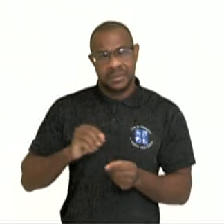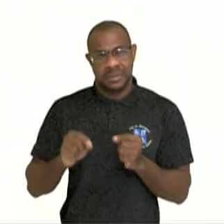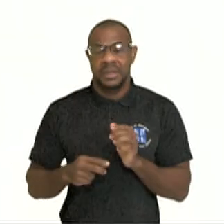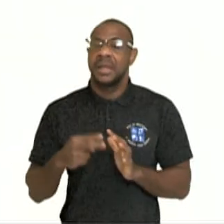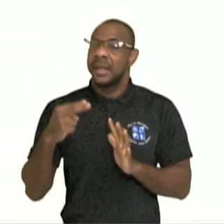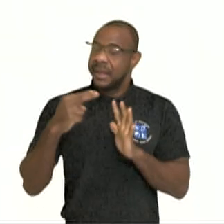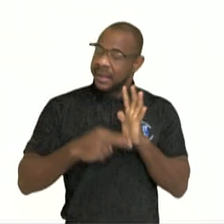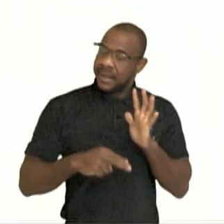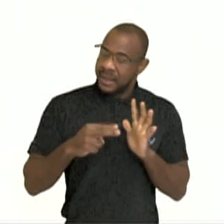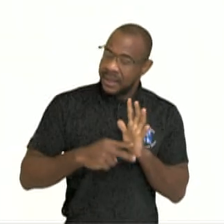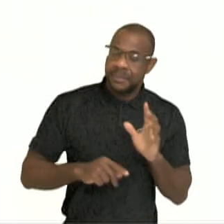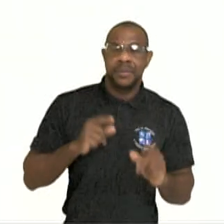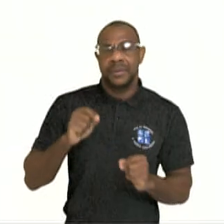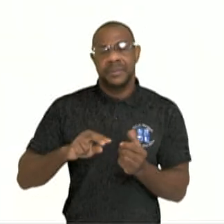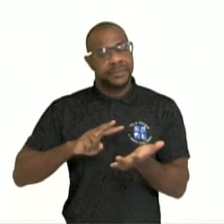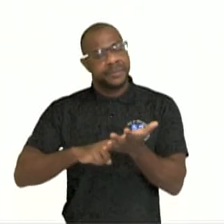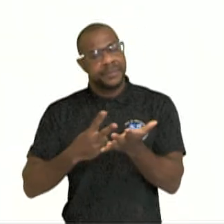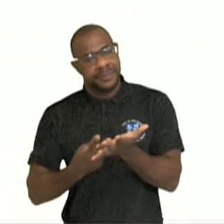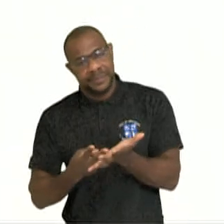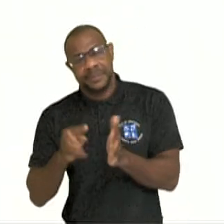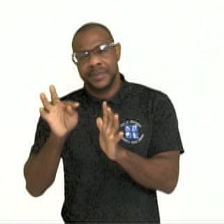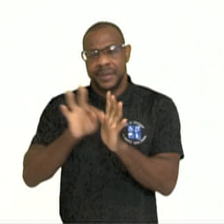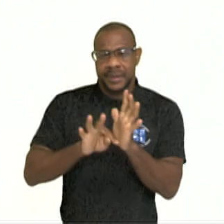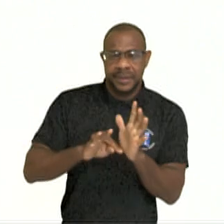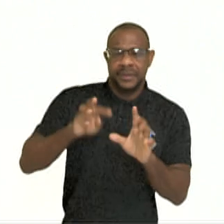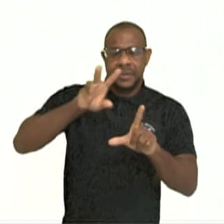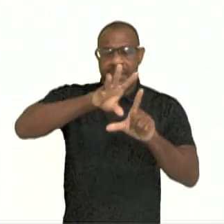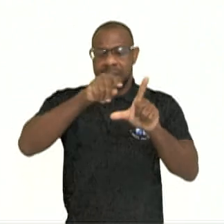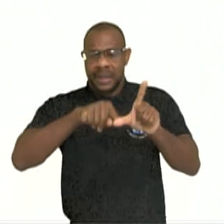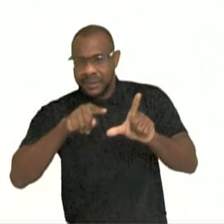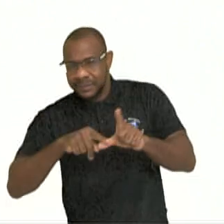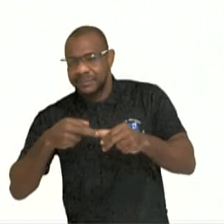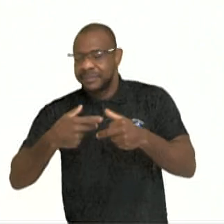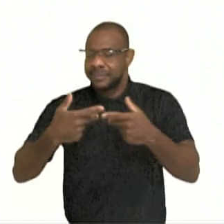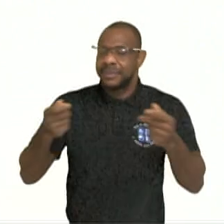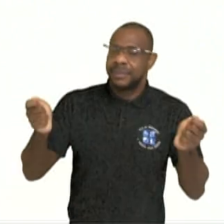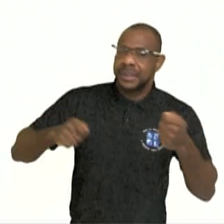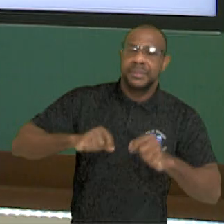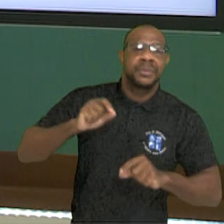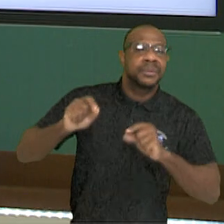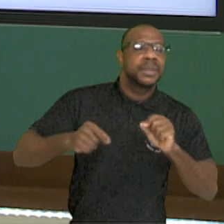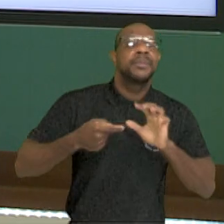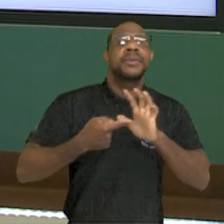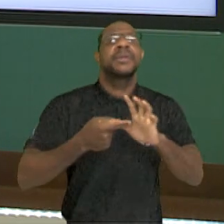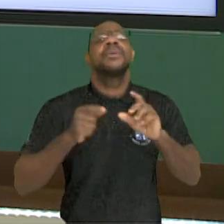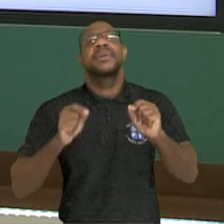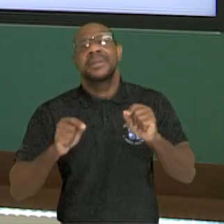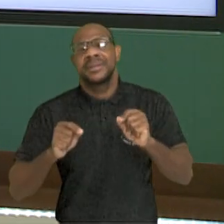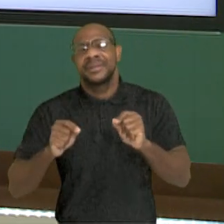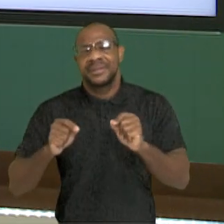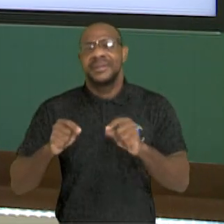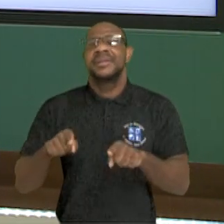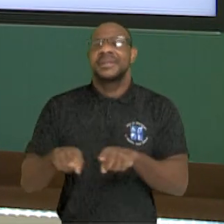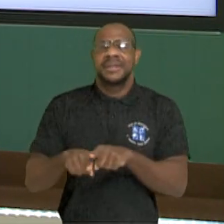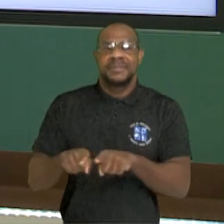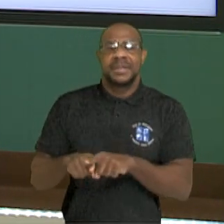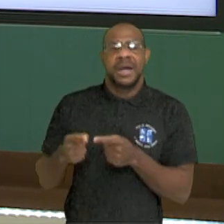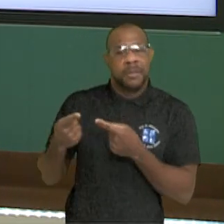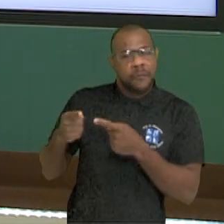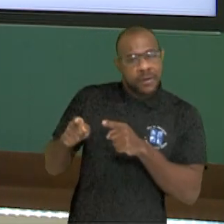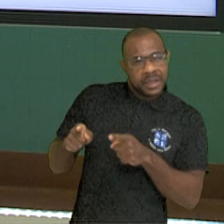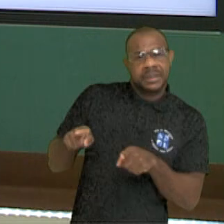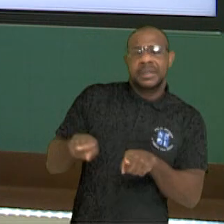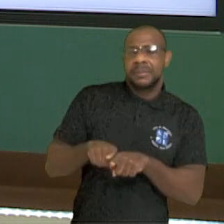e conhecemos, interpretamos o nosso cartoon e pudemos também identificar a ironia presente aqui no